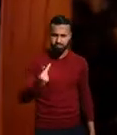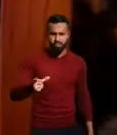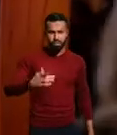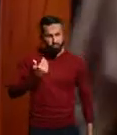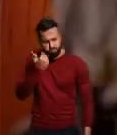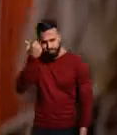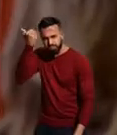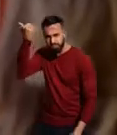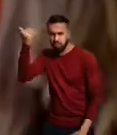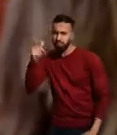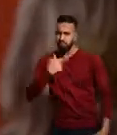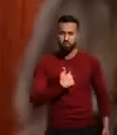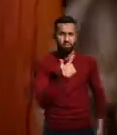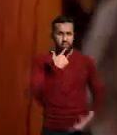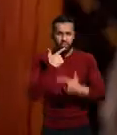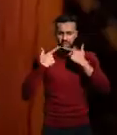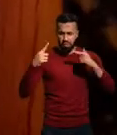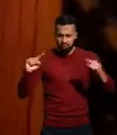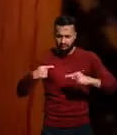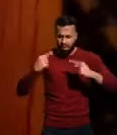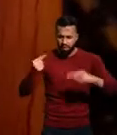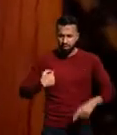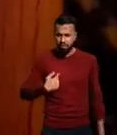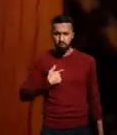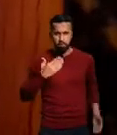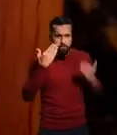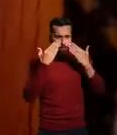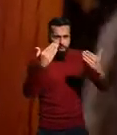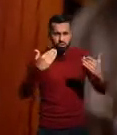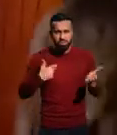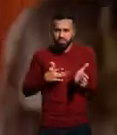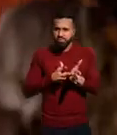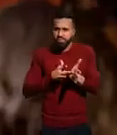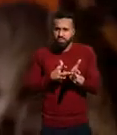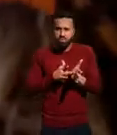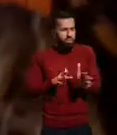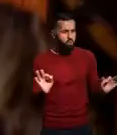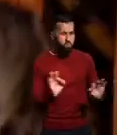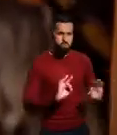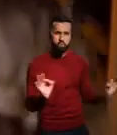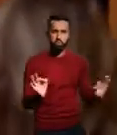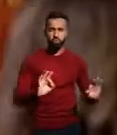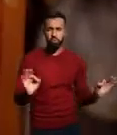Provoca sorrisos, você dá na cara, não sabe